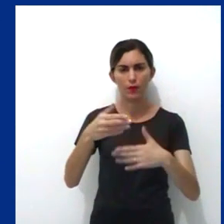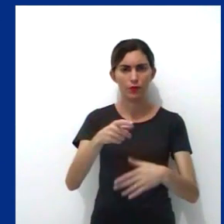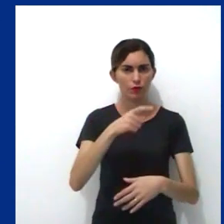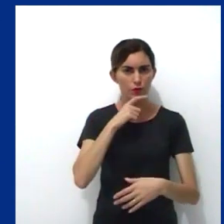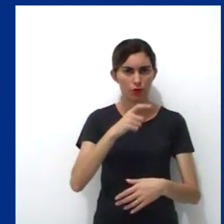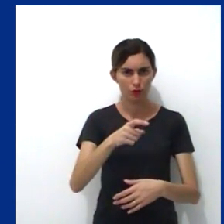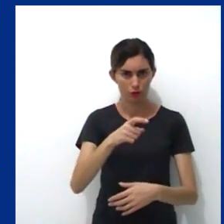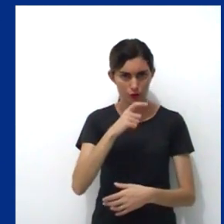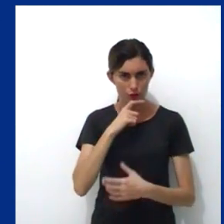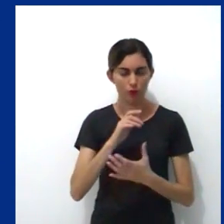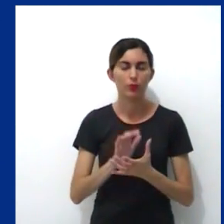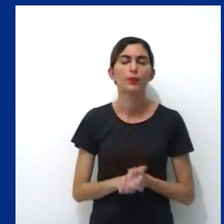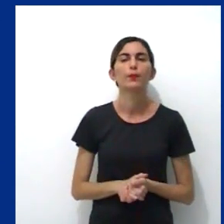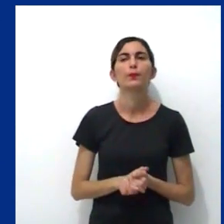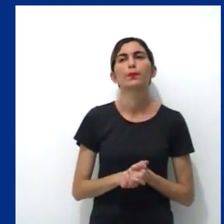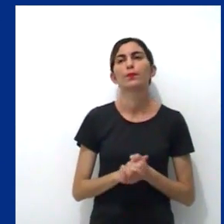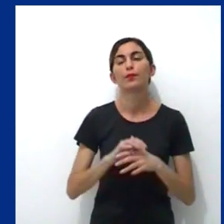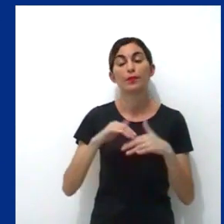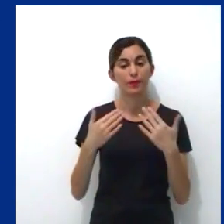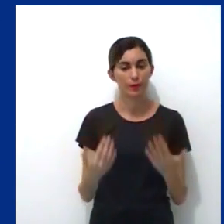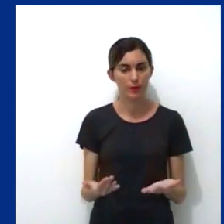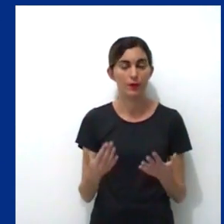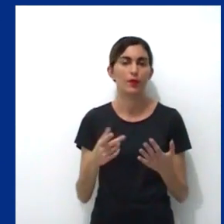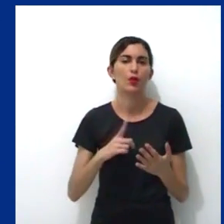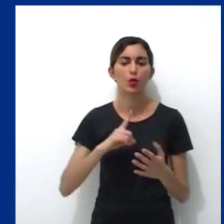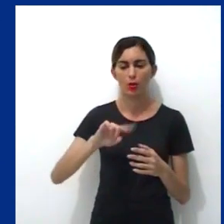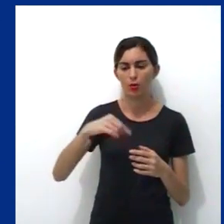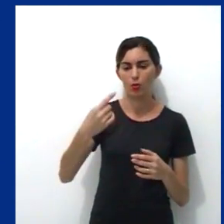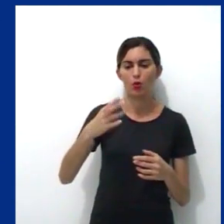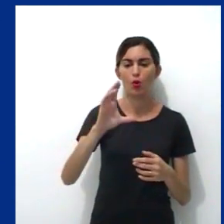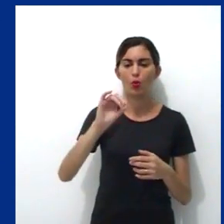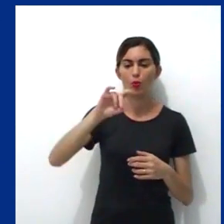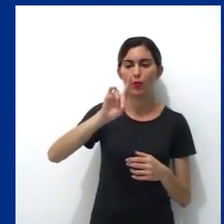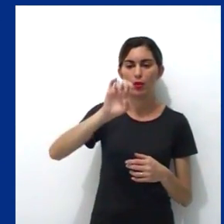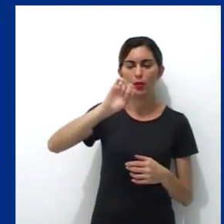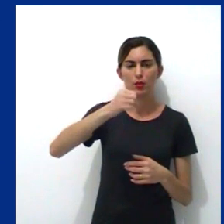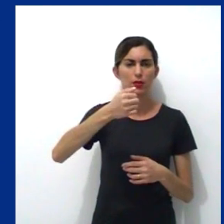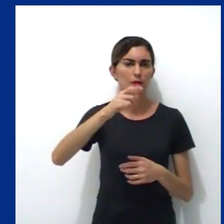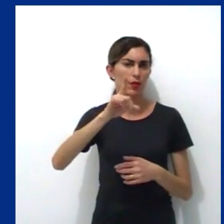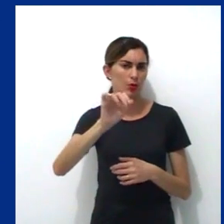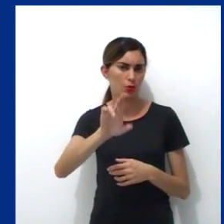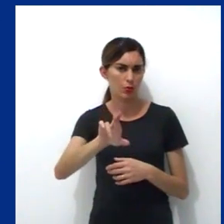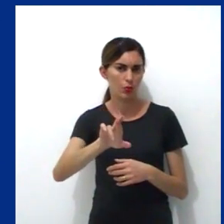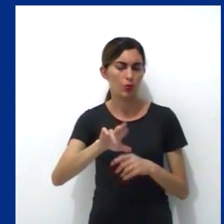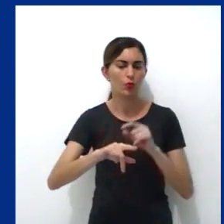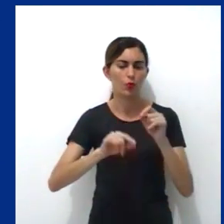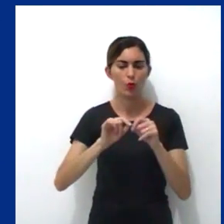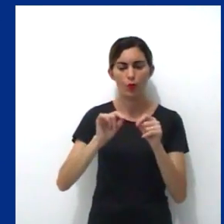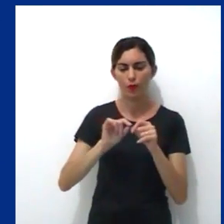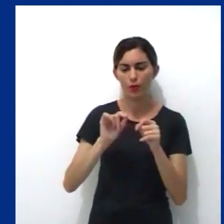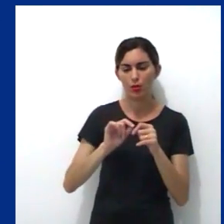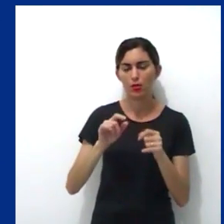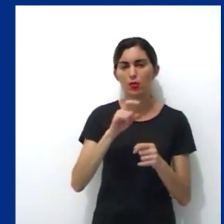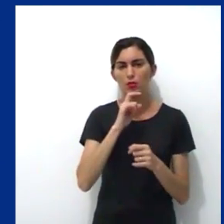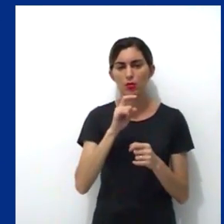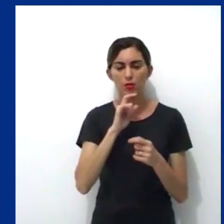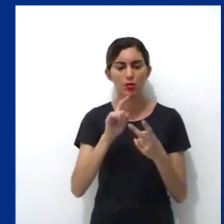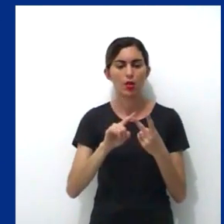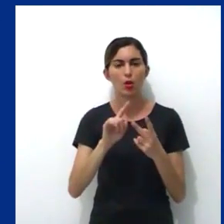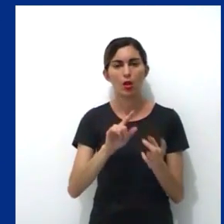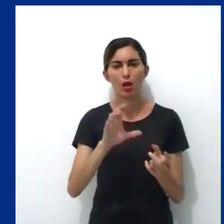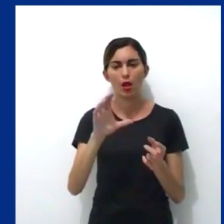gás refrigerante, né? Tem o componente número 2, que é o condensador. Nesse